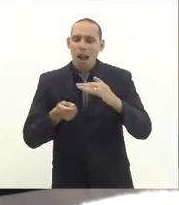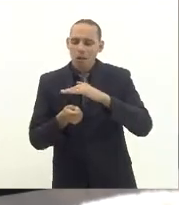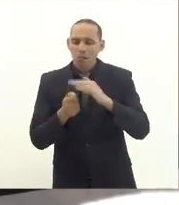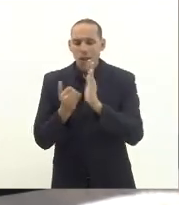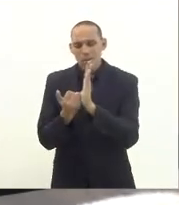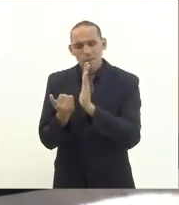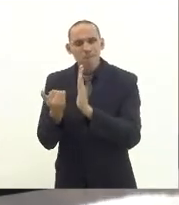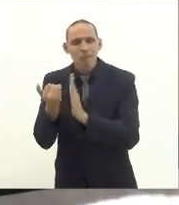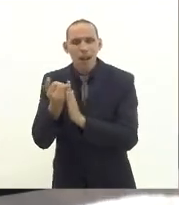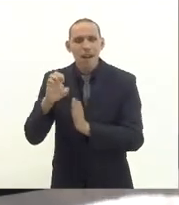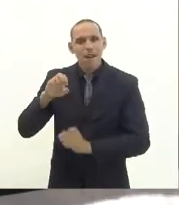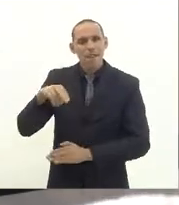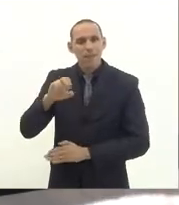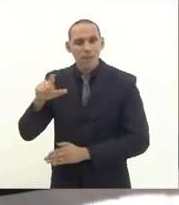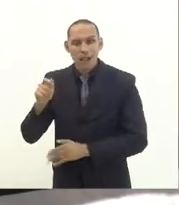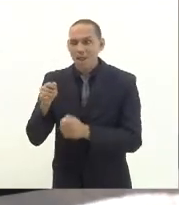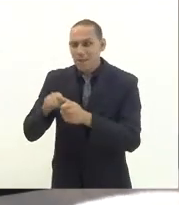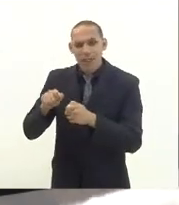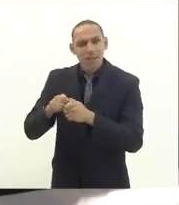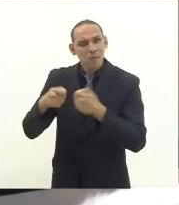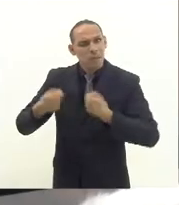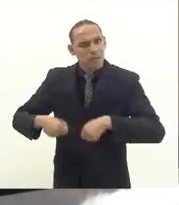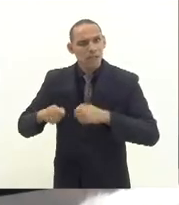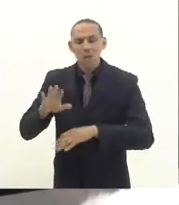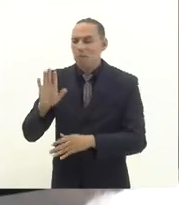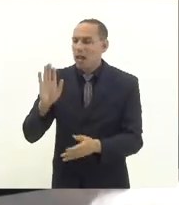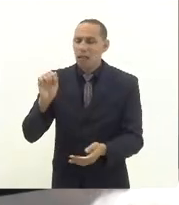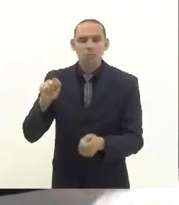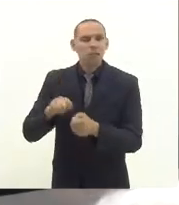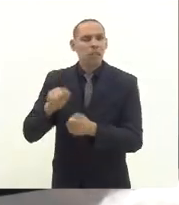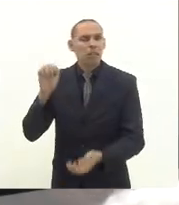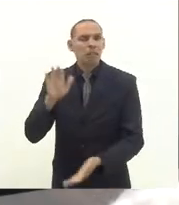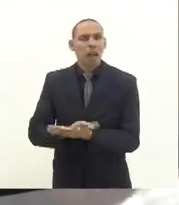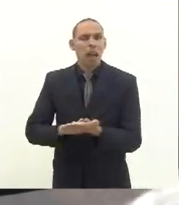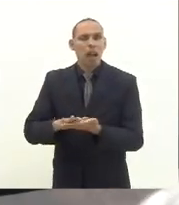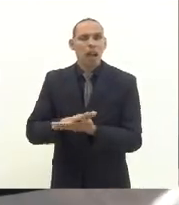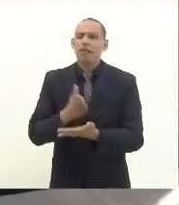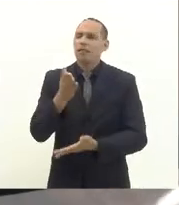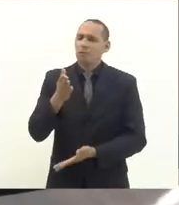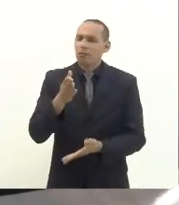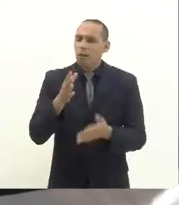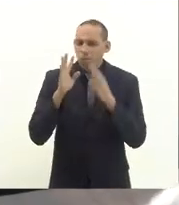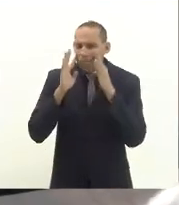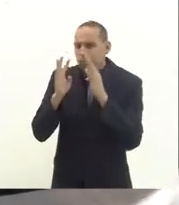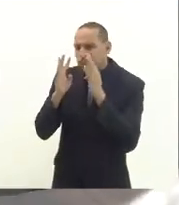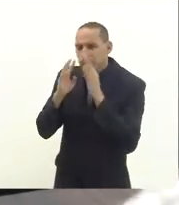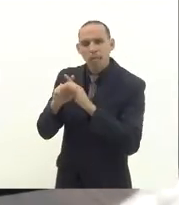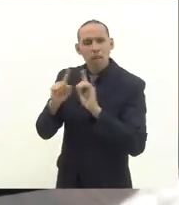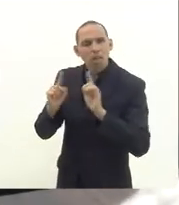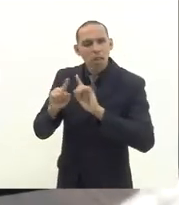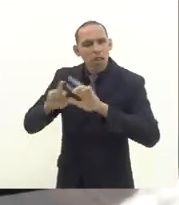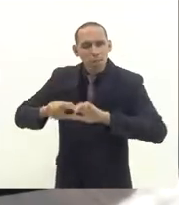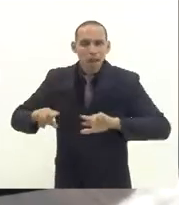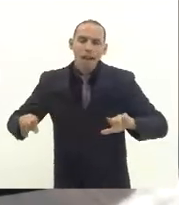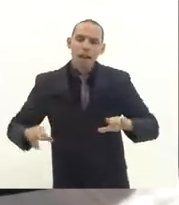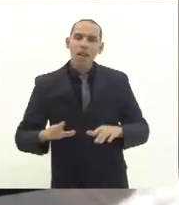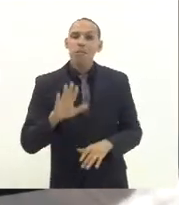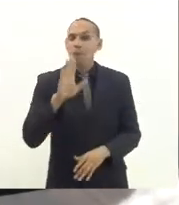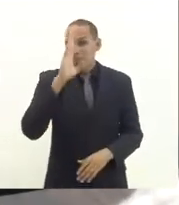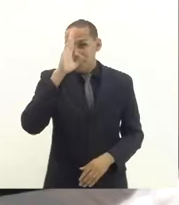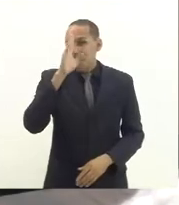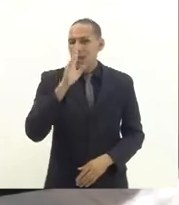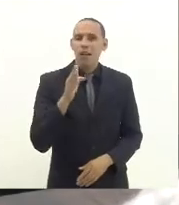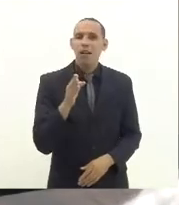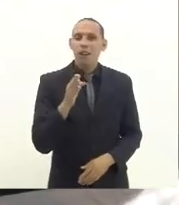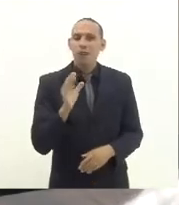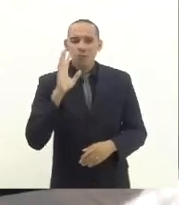investimentos DH e não deviam ter feito no Face vossa excelência ouviu muitas reclamações e além de tudo